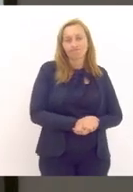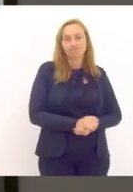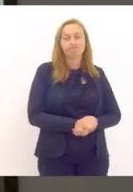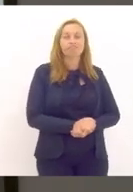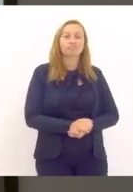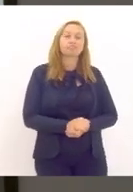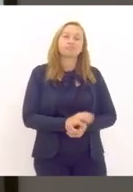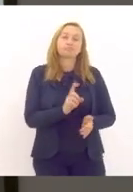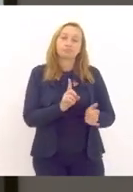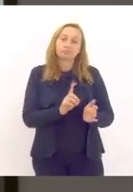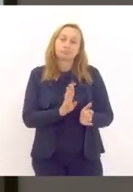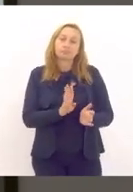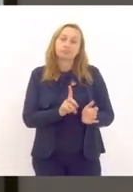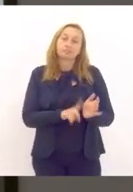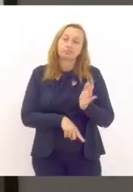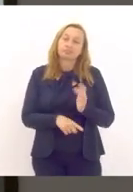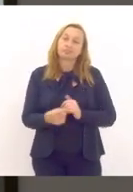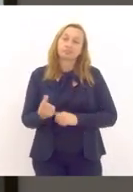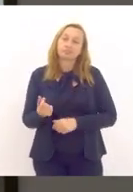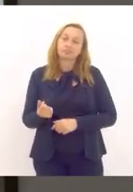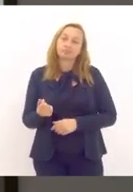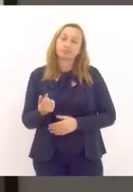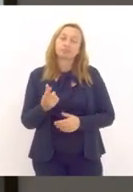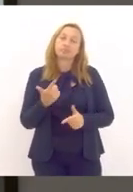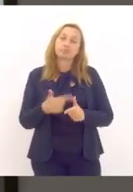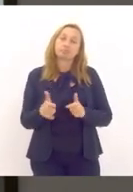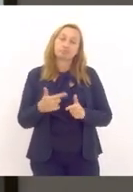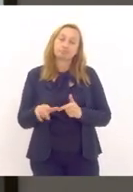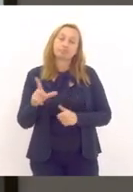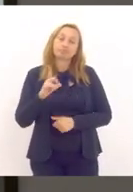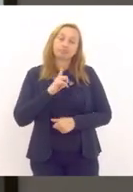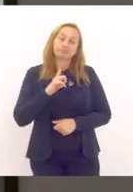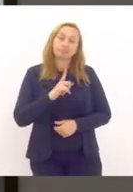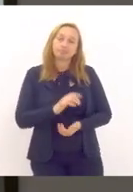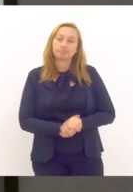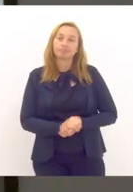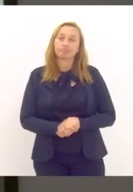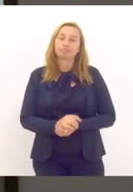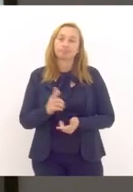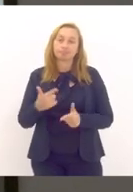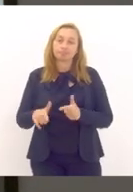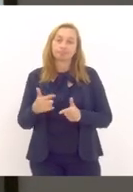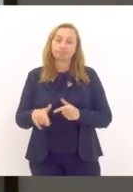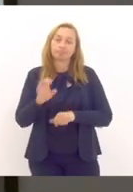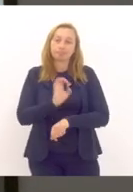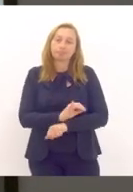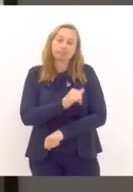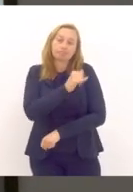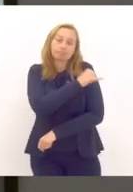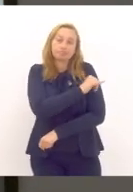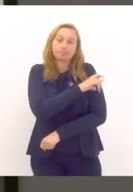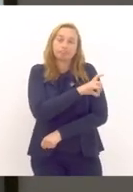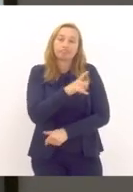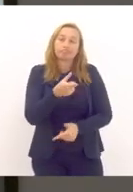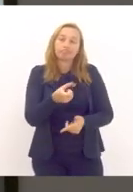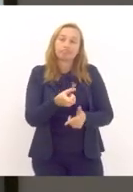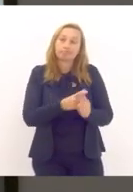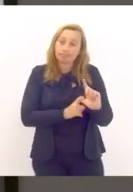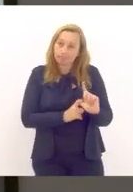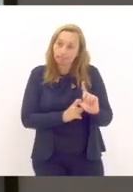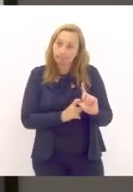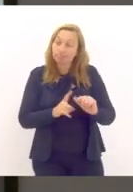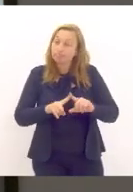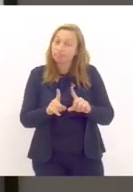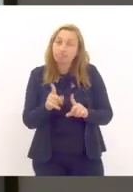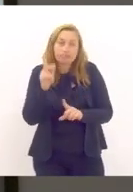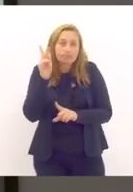demais. E aí é que está o problema. Ou seja, nós temos um problema no estado do Rio de Janeiro de dívida. Mas isso é um problema